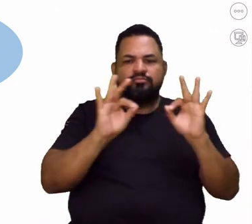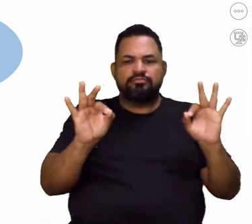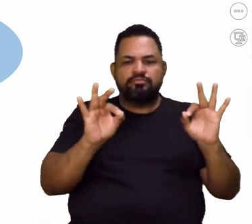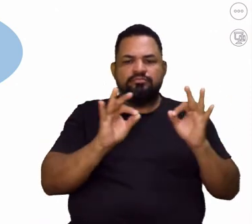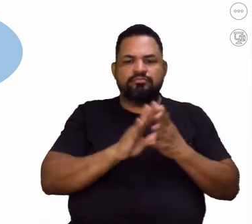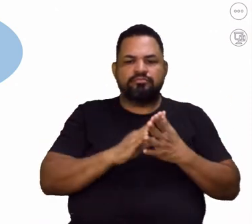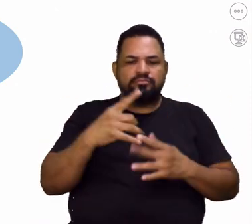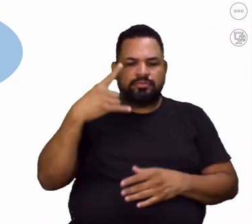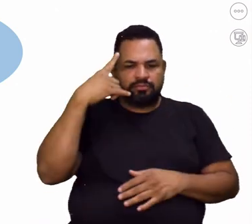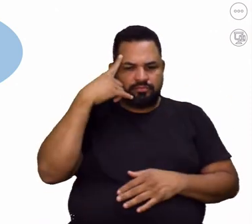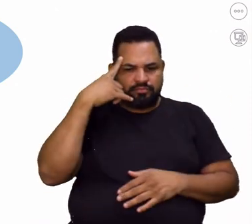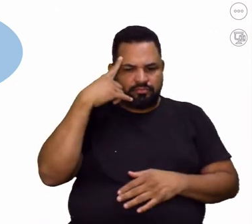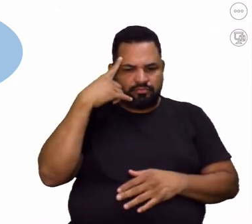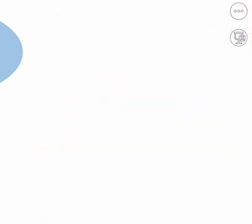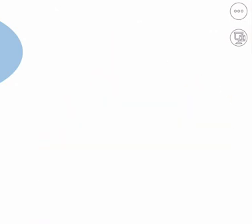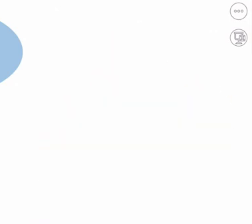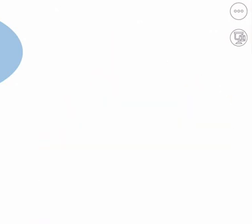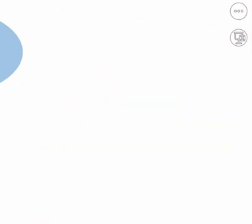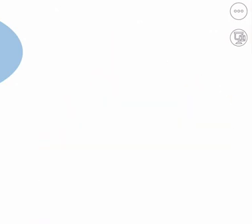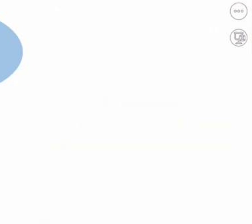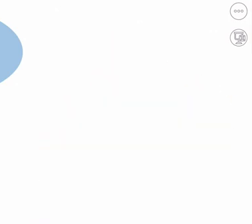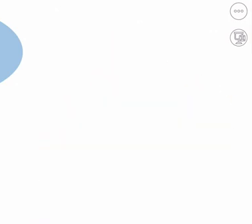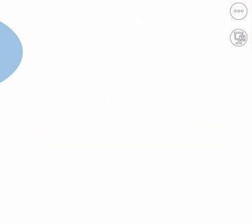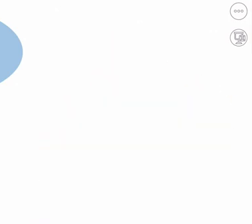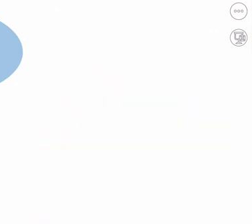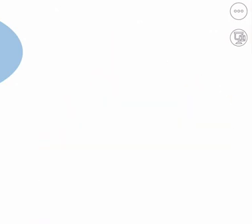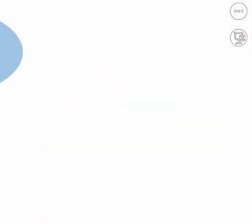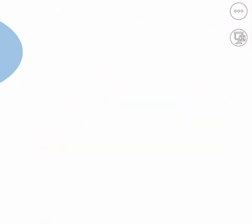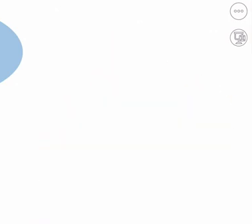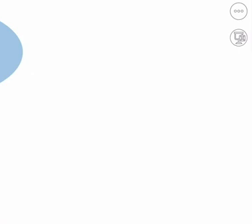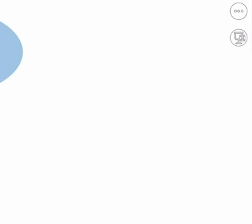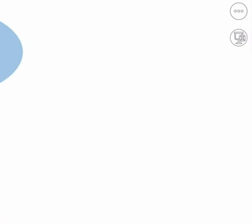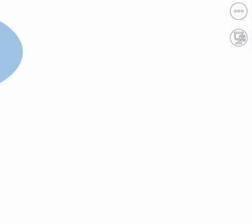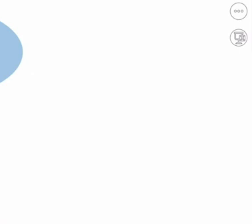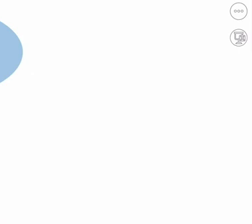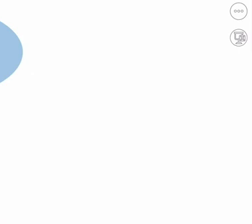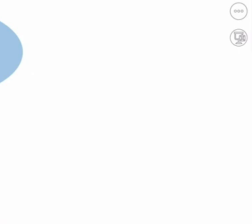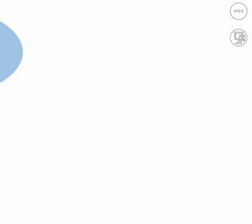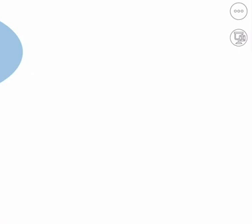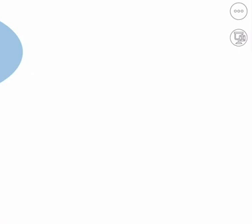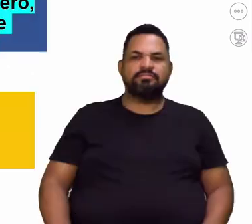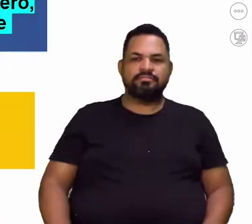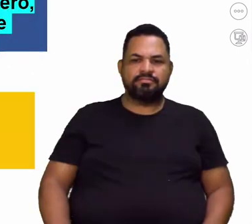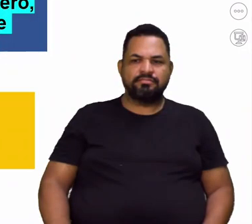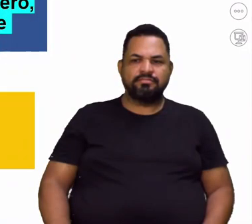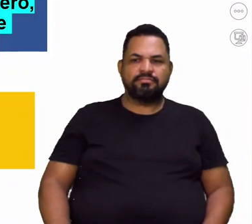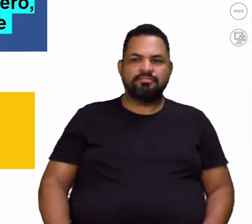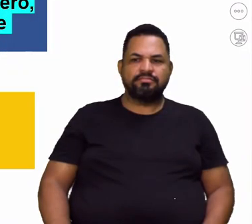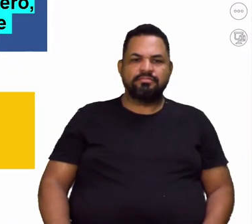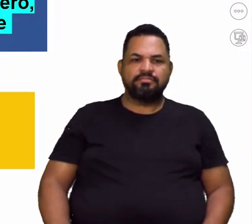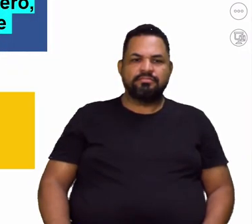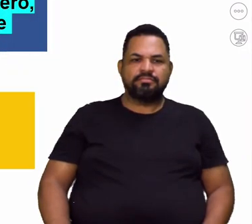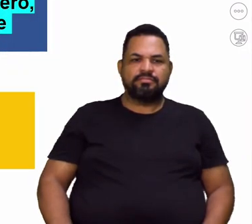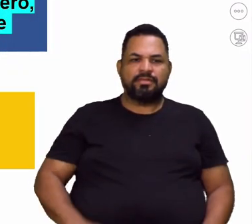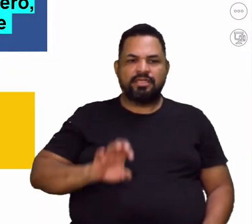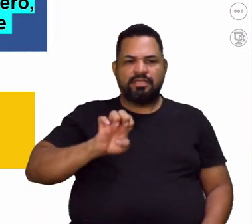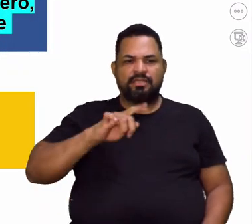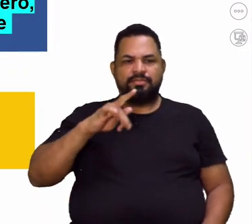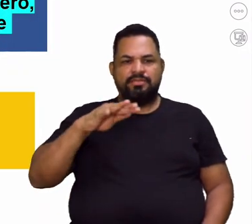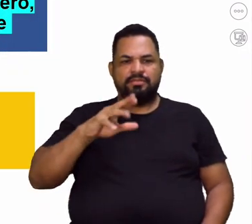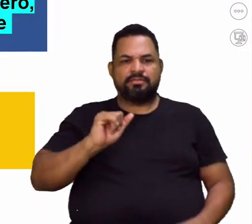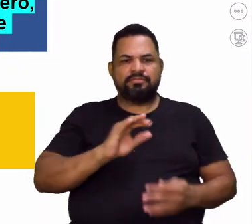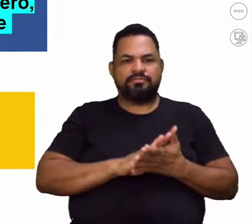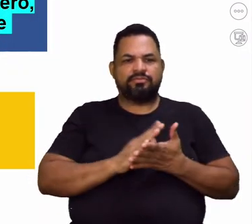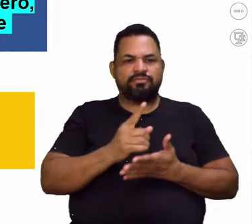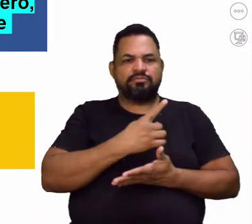construção, figuras de pensamento e figuras de palavras ou semântica. Elipse.